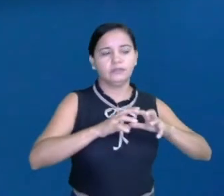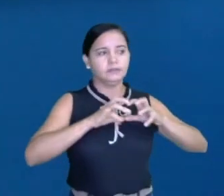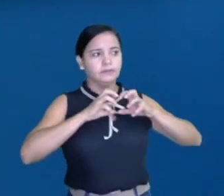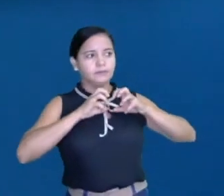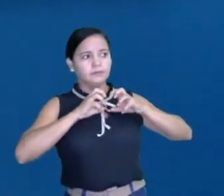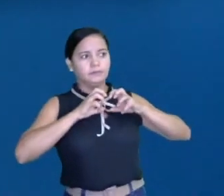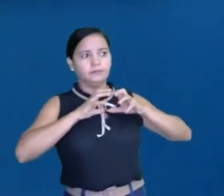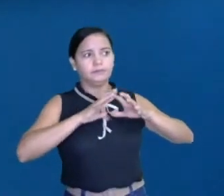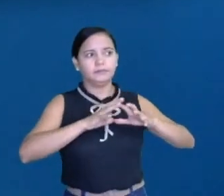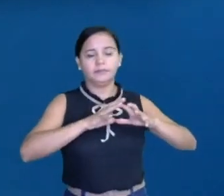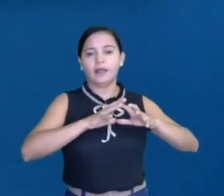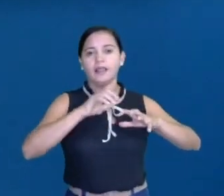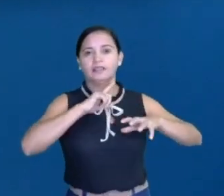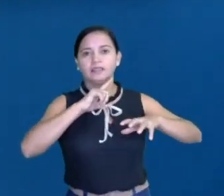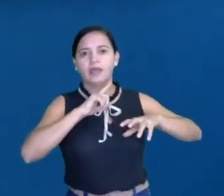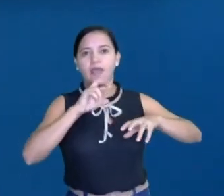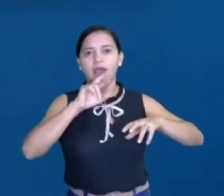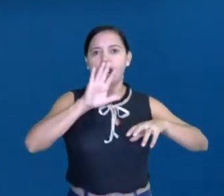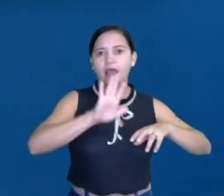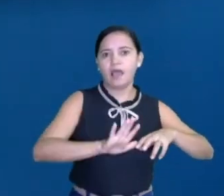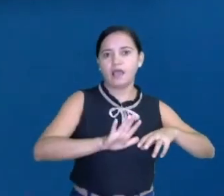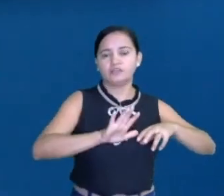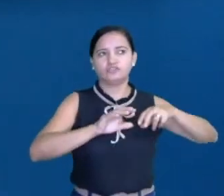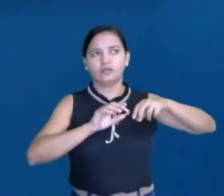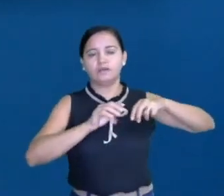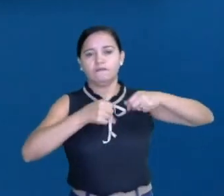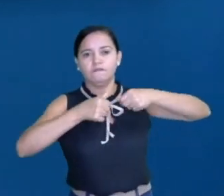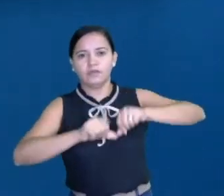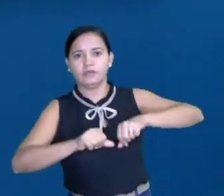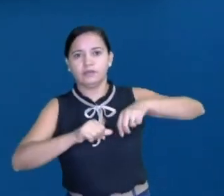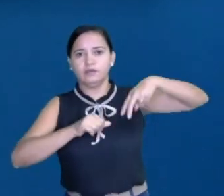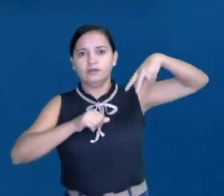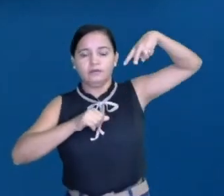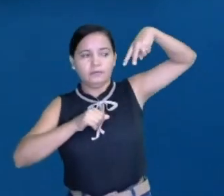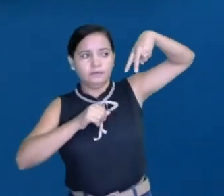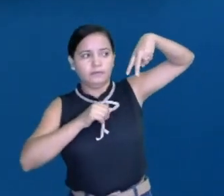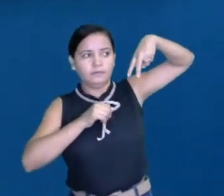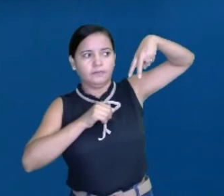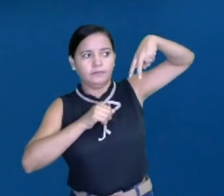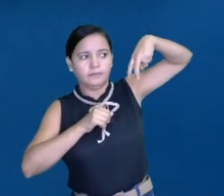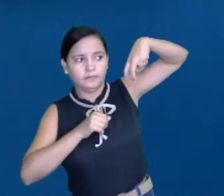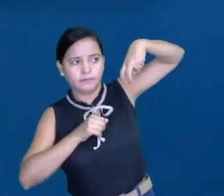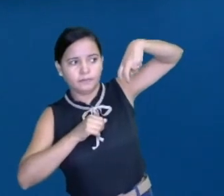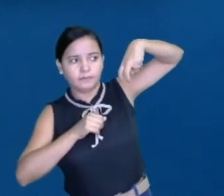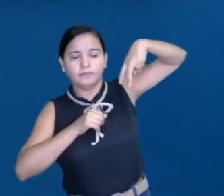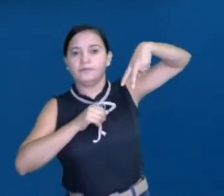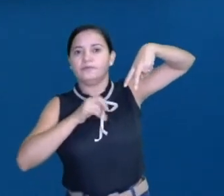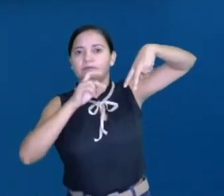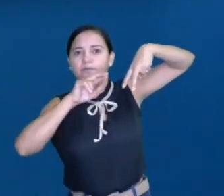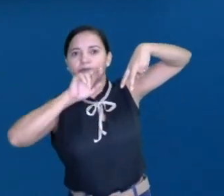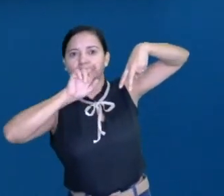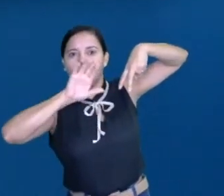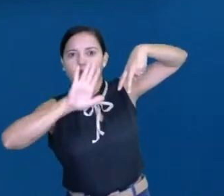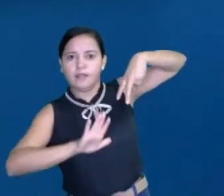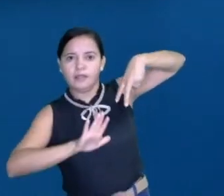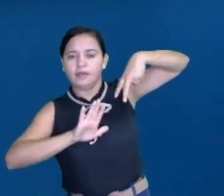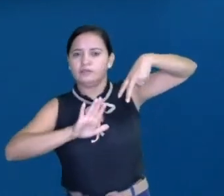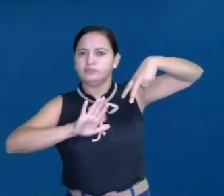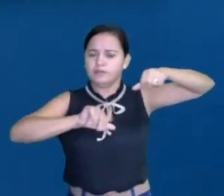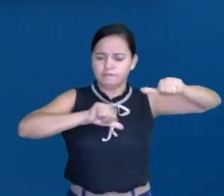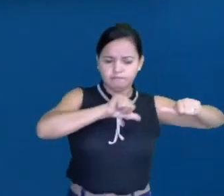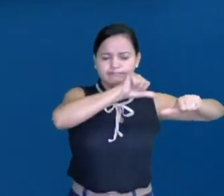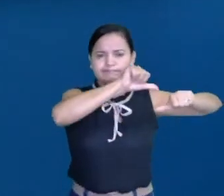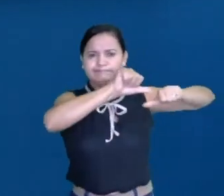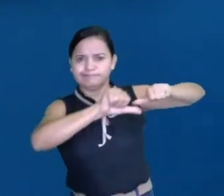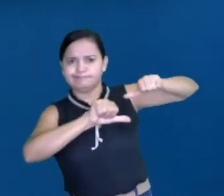contrai, o tríceps relaxa. Se o músculo da coxa contrai, o outro relaxa. Então, sempre antagônicos. Um músculo